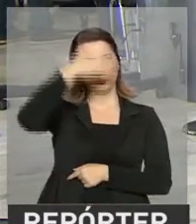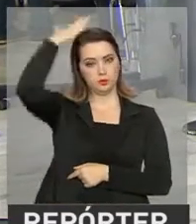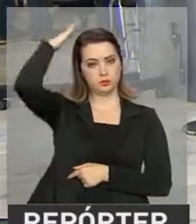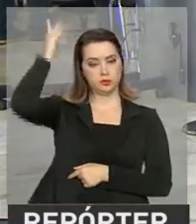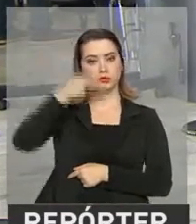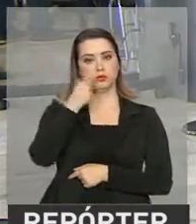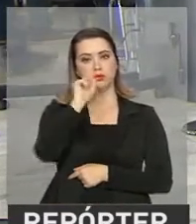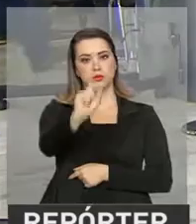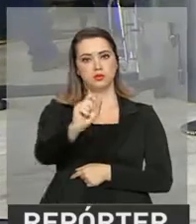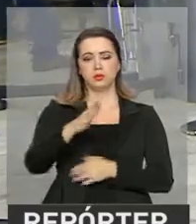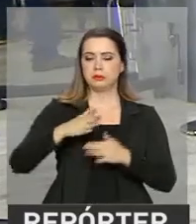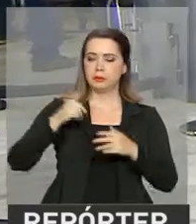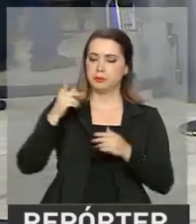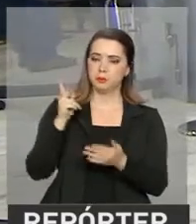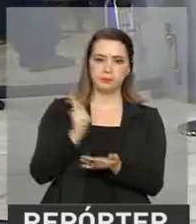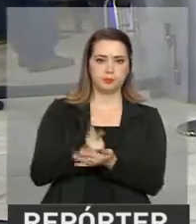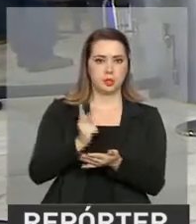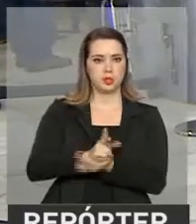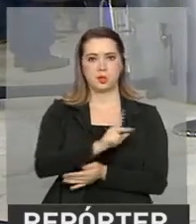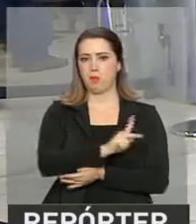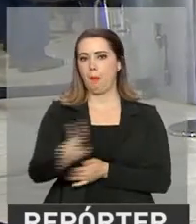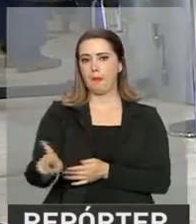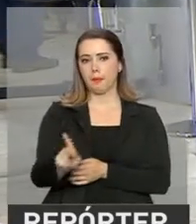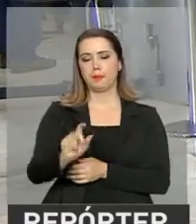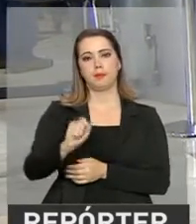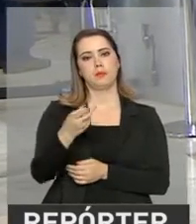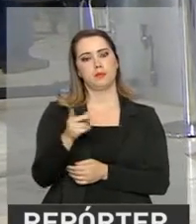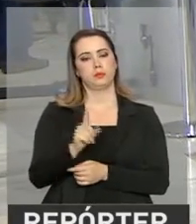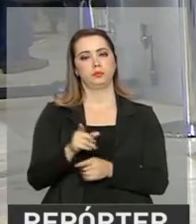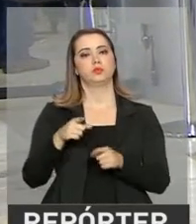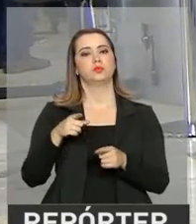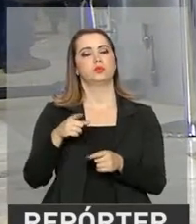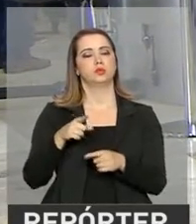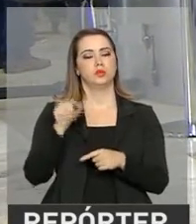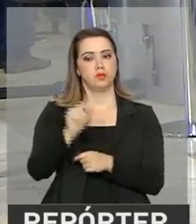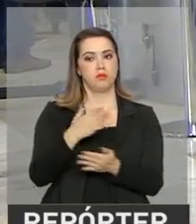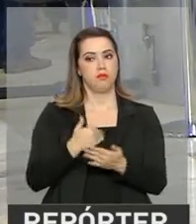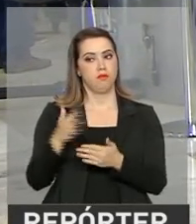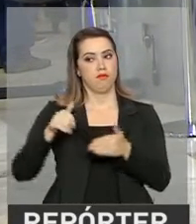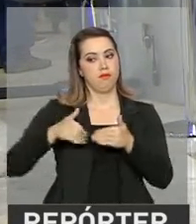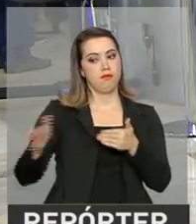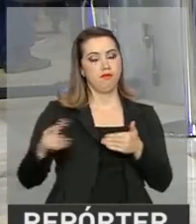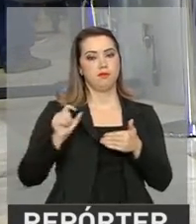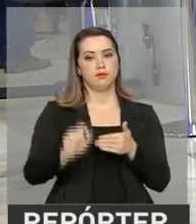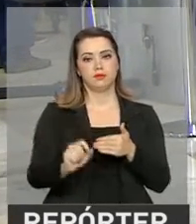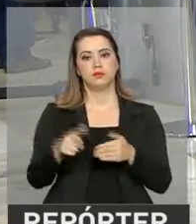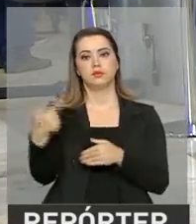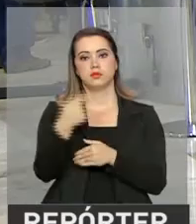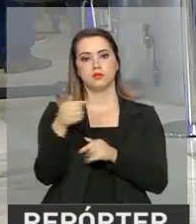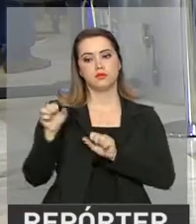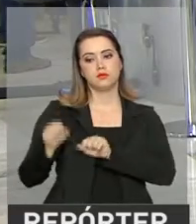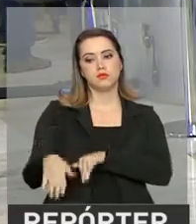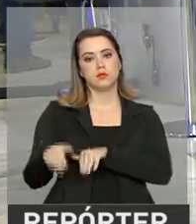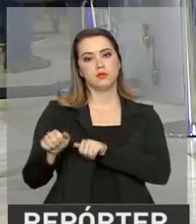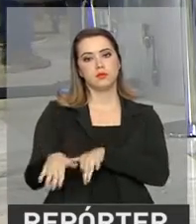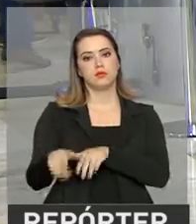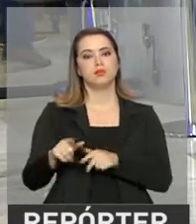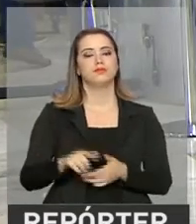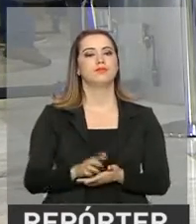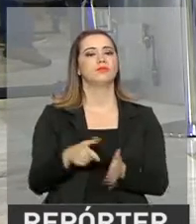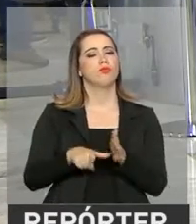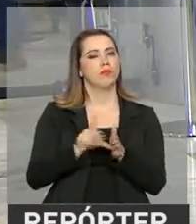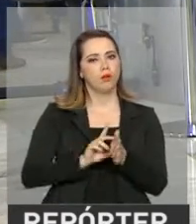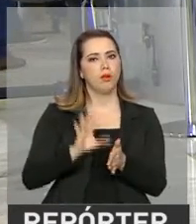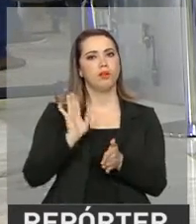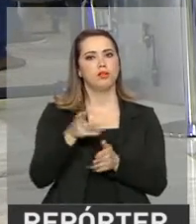estiver vai estar na abertura dos jogos paralímpicos no rio de janeiro no próximo dia 7 de setembro mais cedo eu